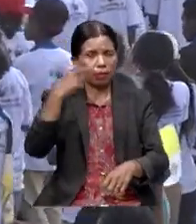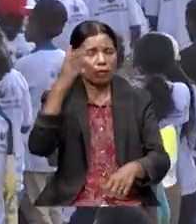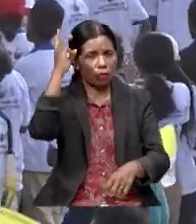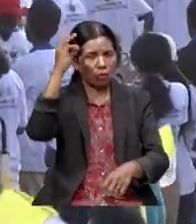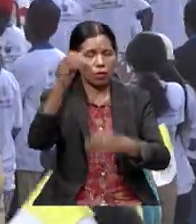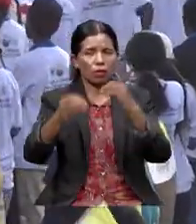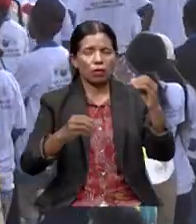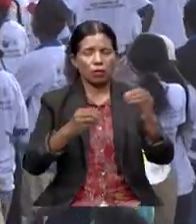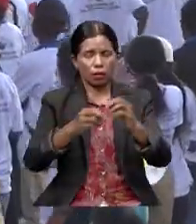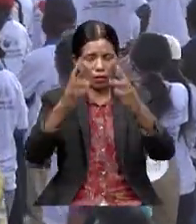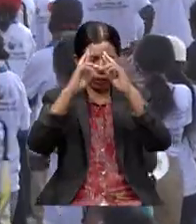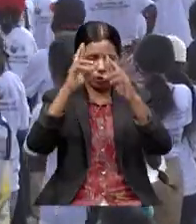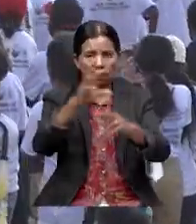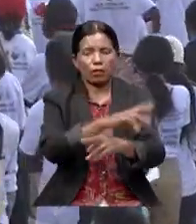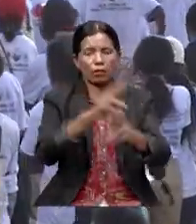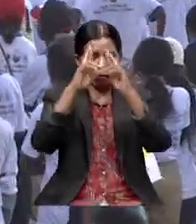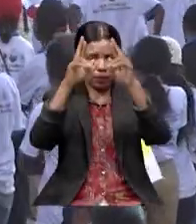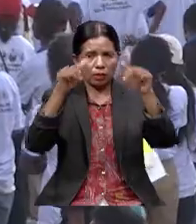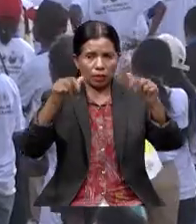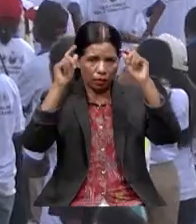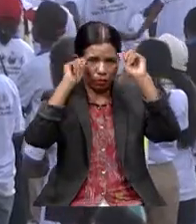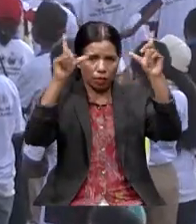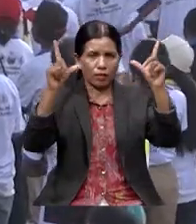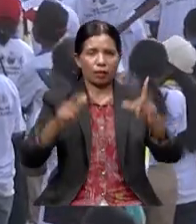ba decadência moral ia Timor-Leste.